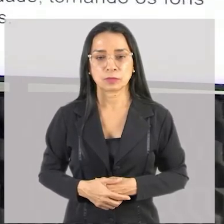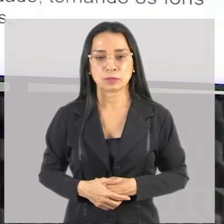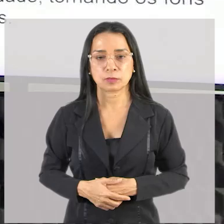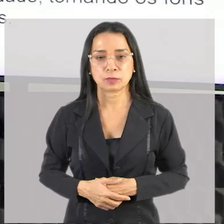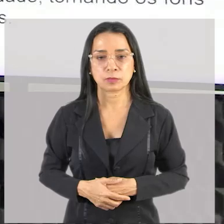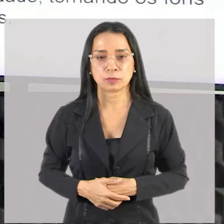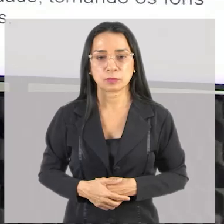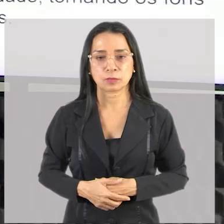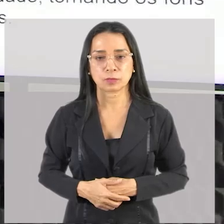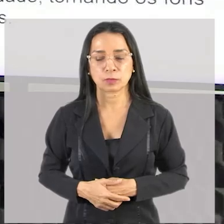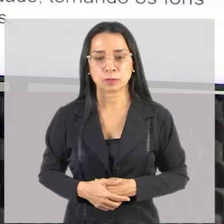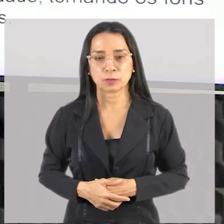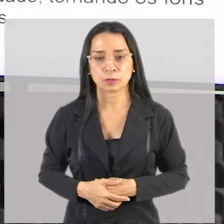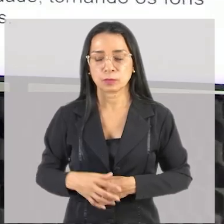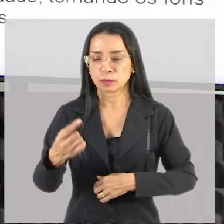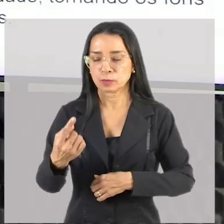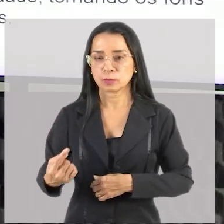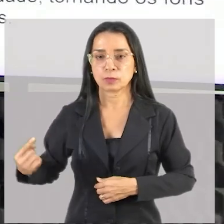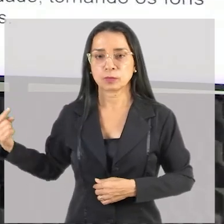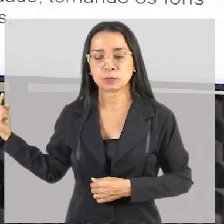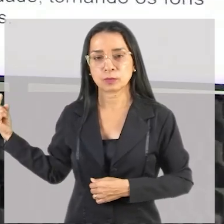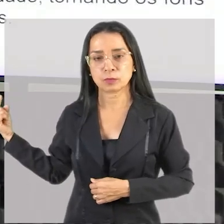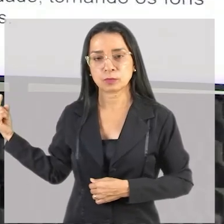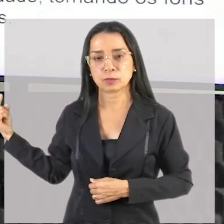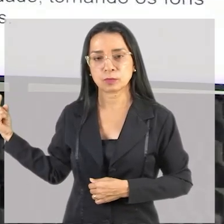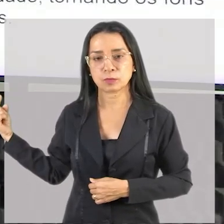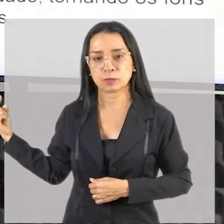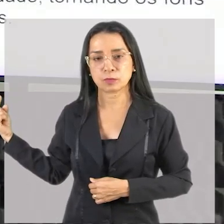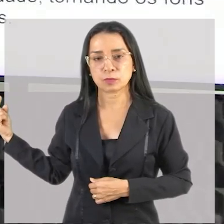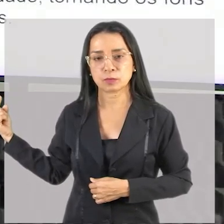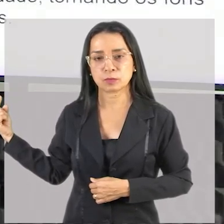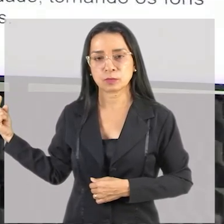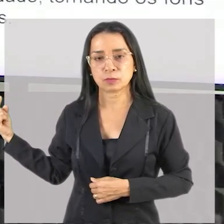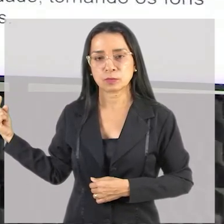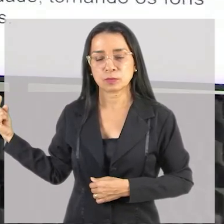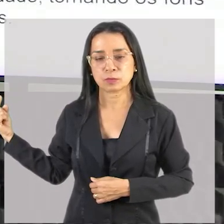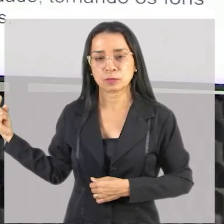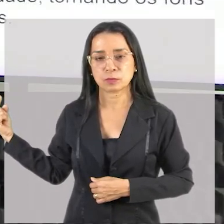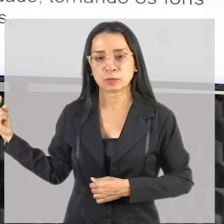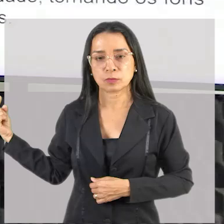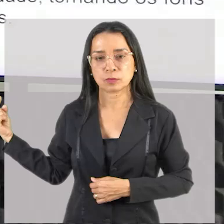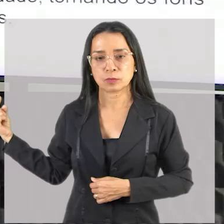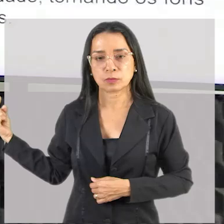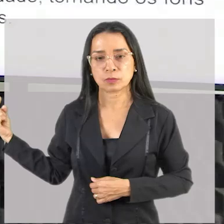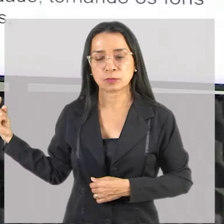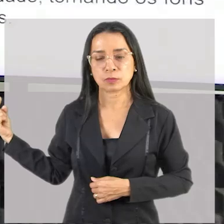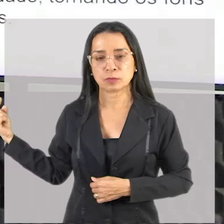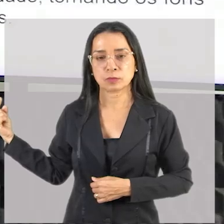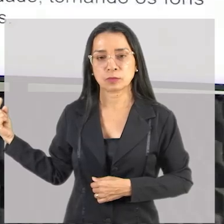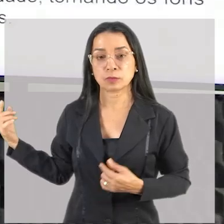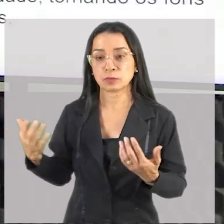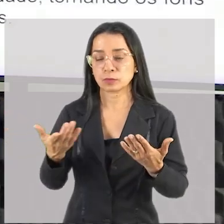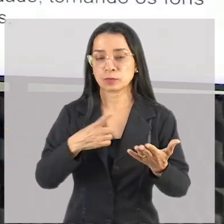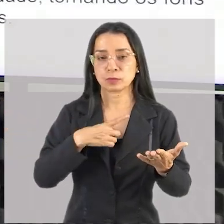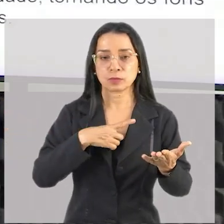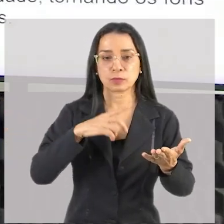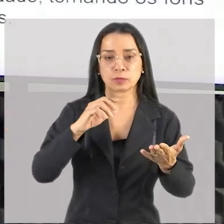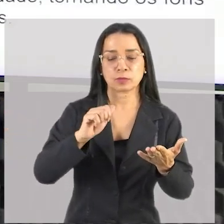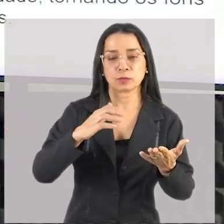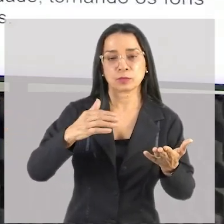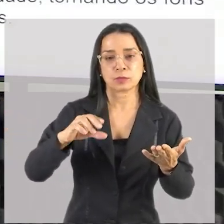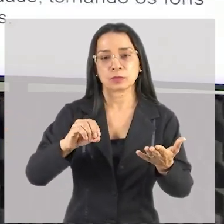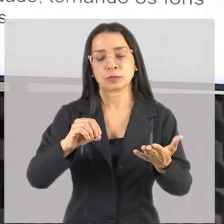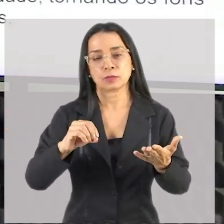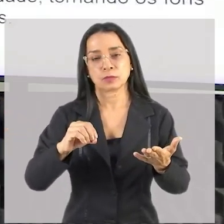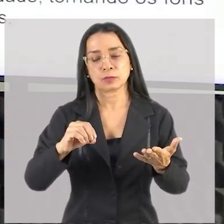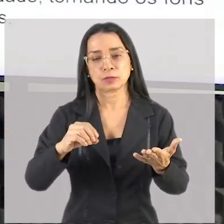descer. E quando esse 2 descer, você passa a ter esse ácido.